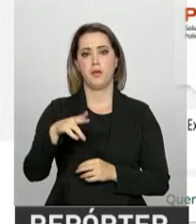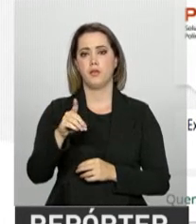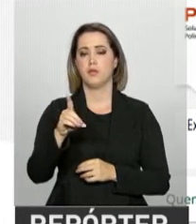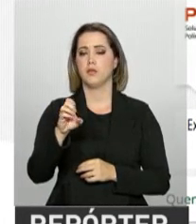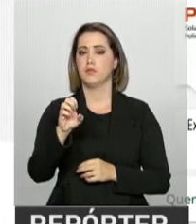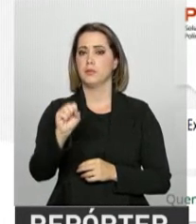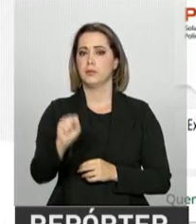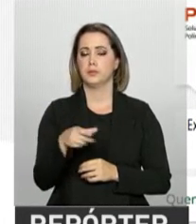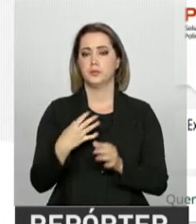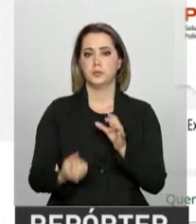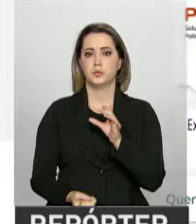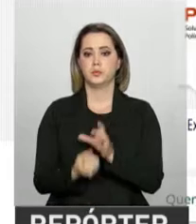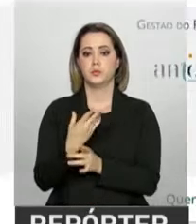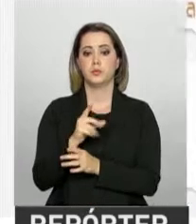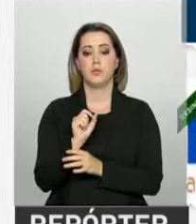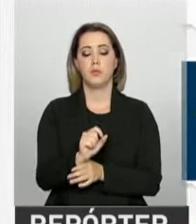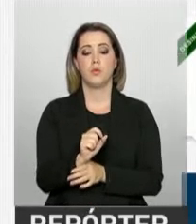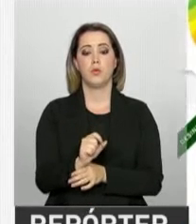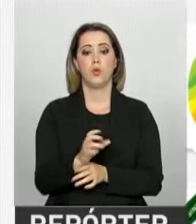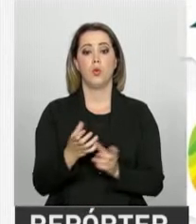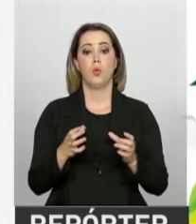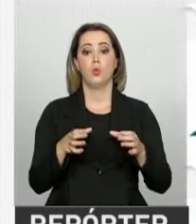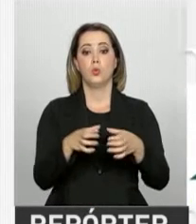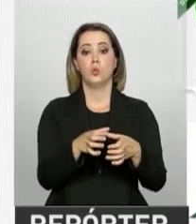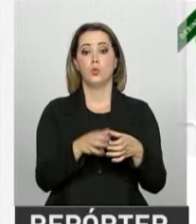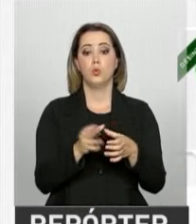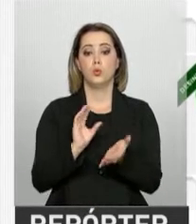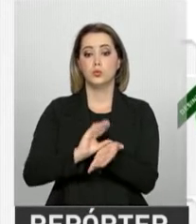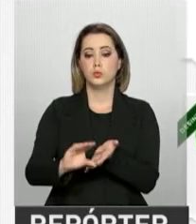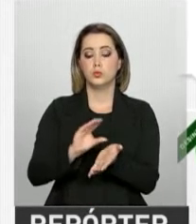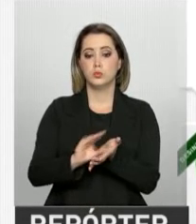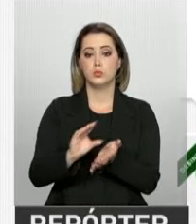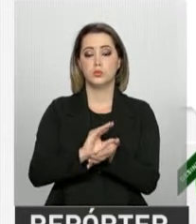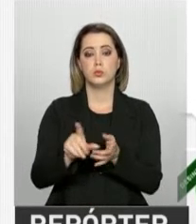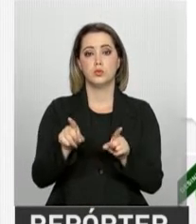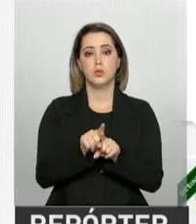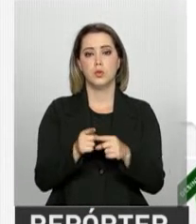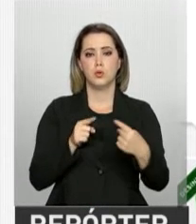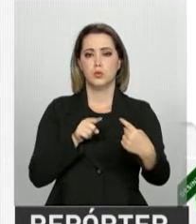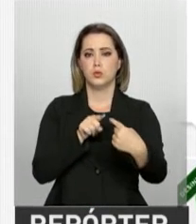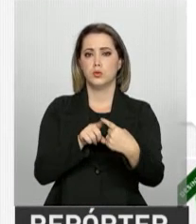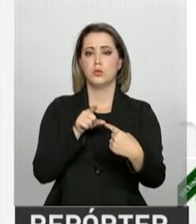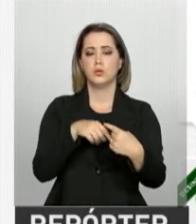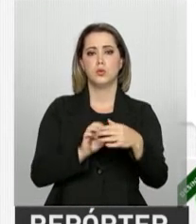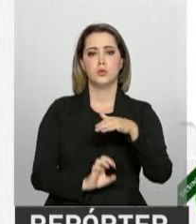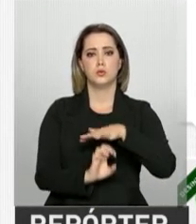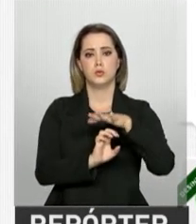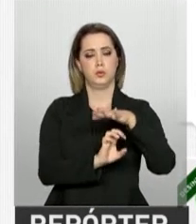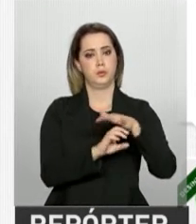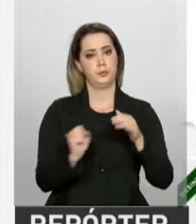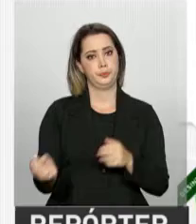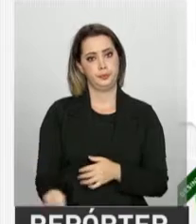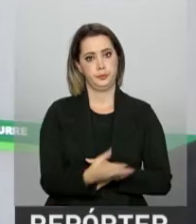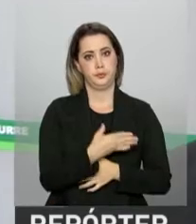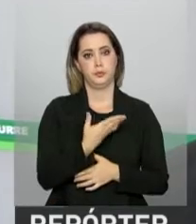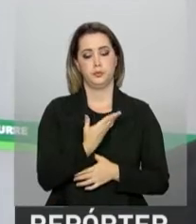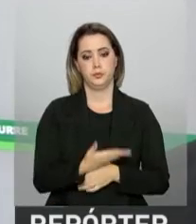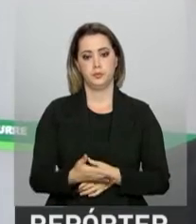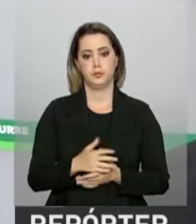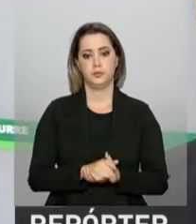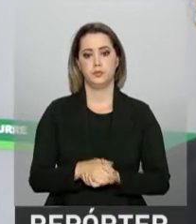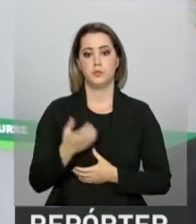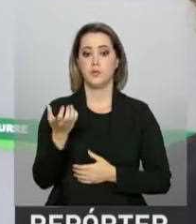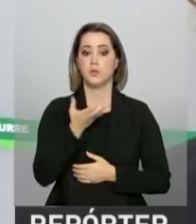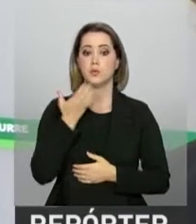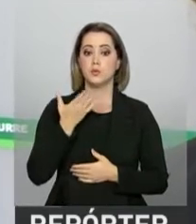em 2007 o Criatec, um fundo de investimento de capital destinado a empresas emergentes e inovadoras. A gente quer